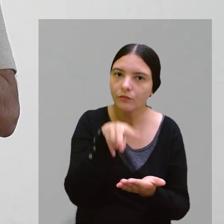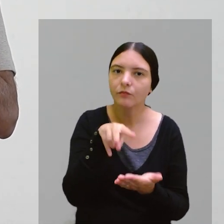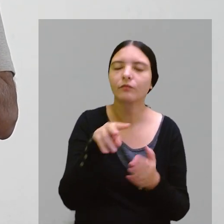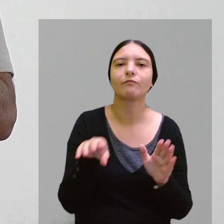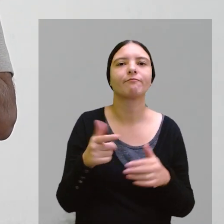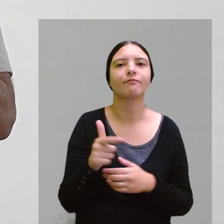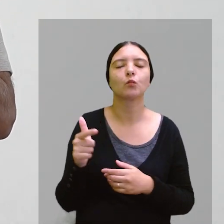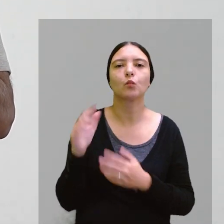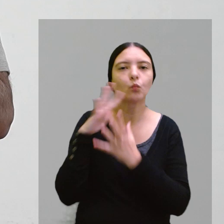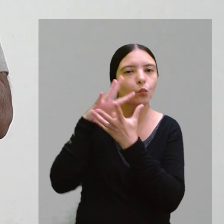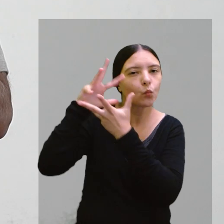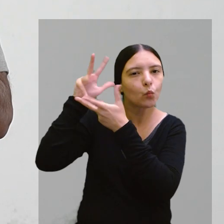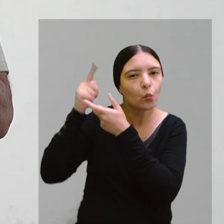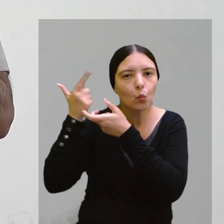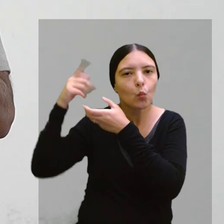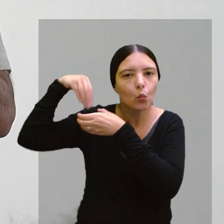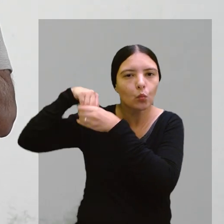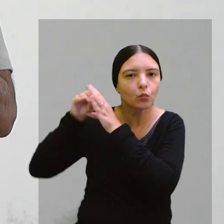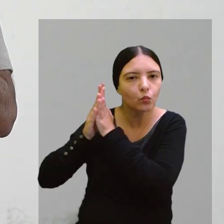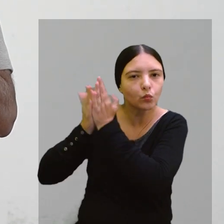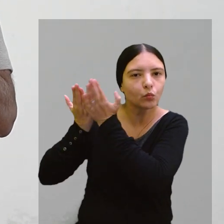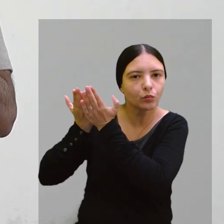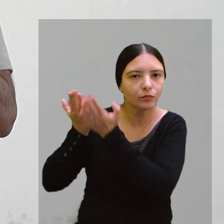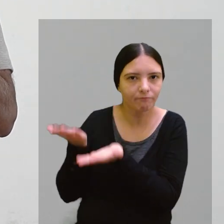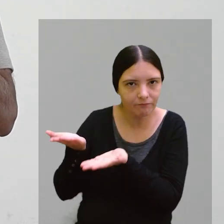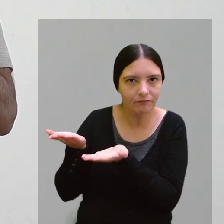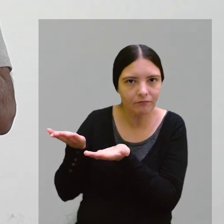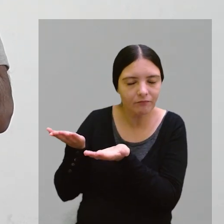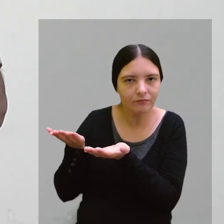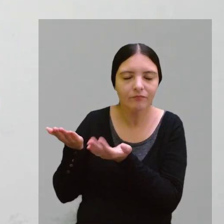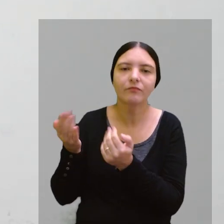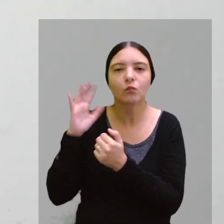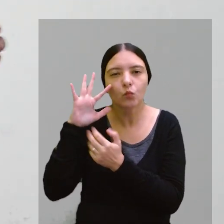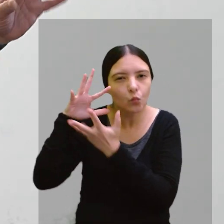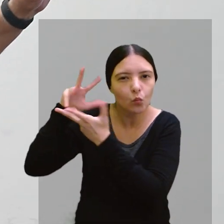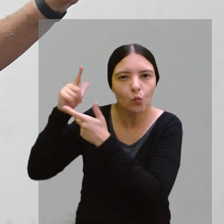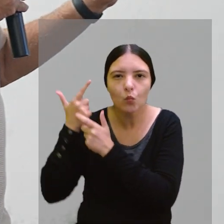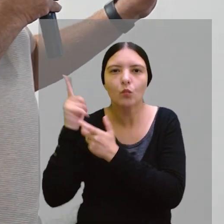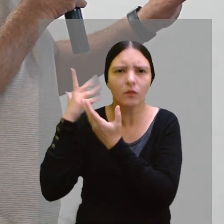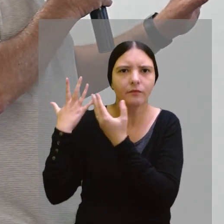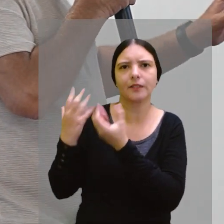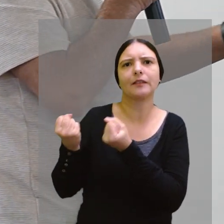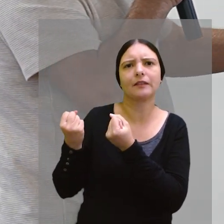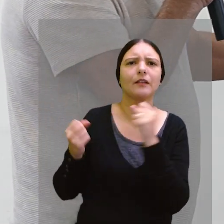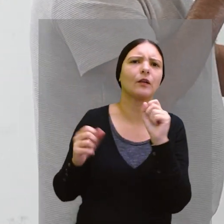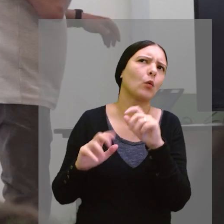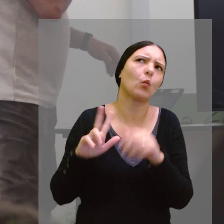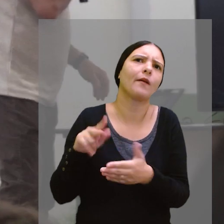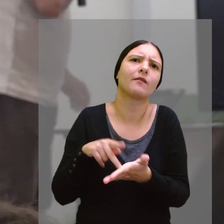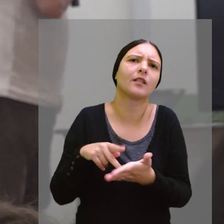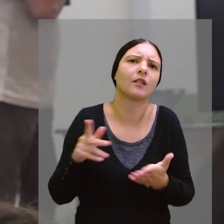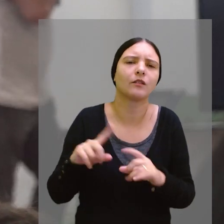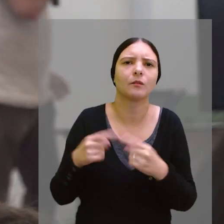não existe um outro mundo dentro do livro que vocês estão lendo? Esse outro mundo a gente aceita, não é verdade? Que é